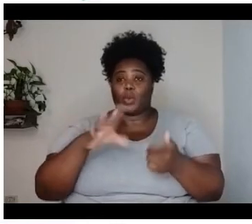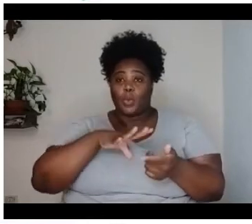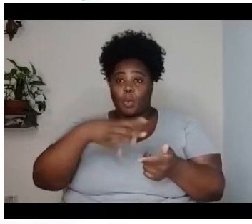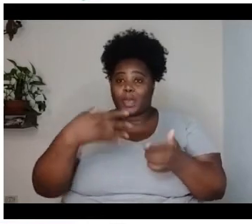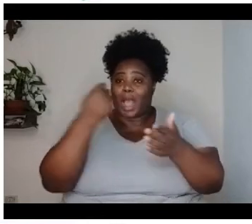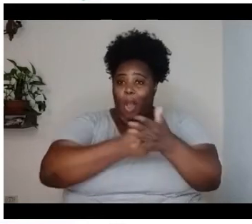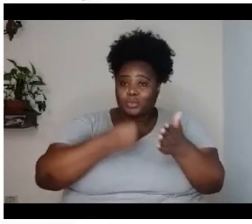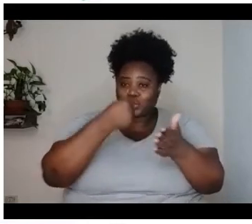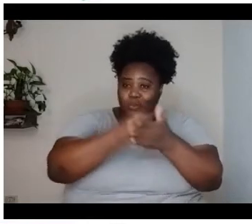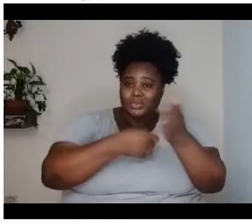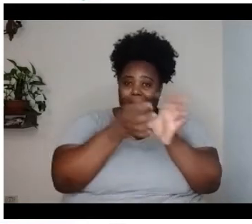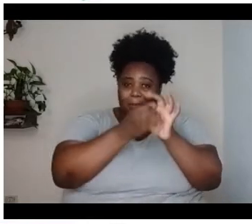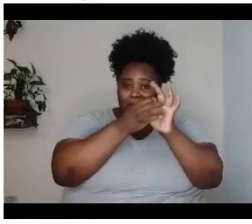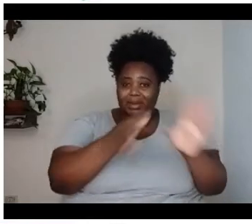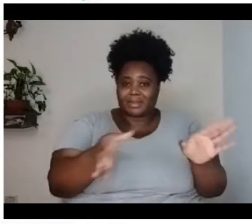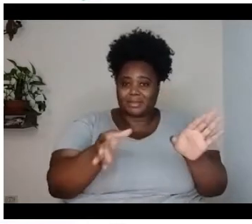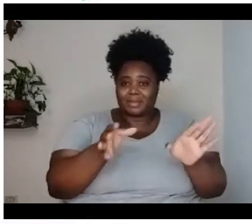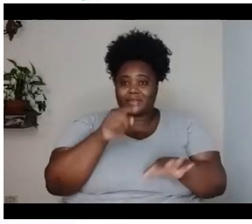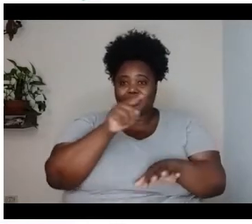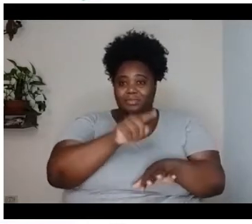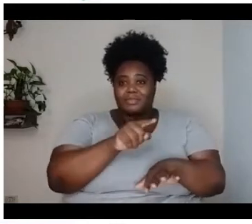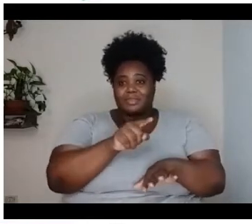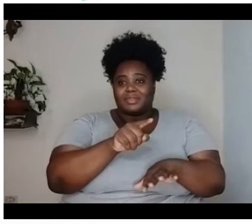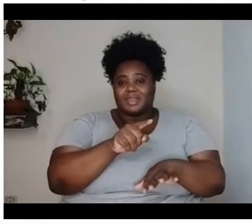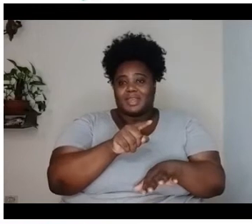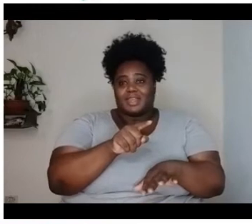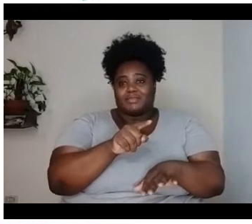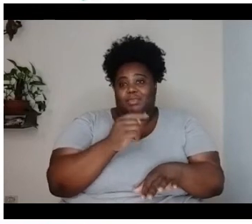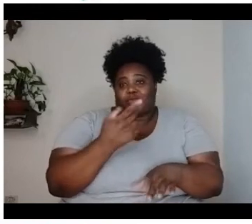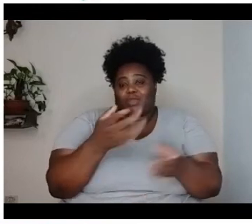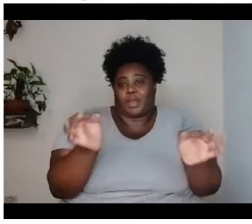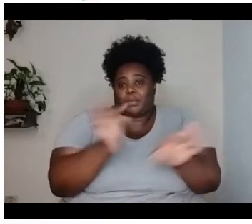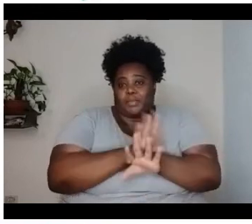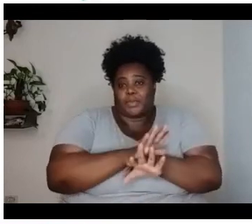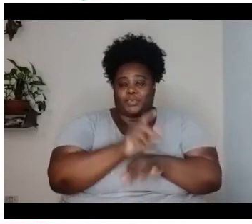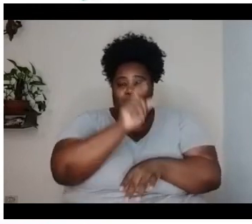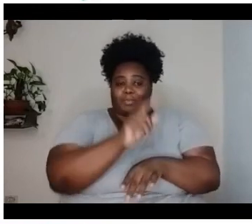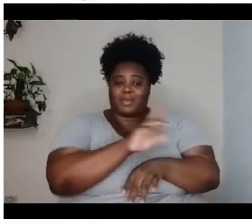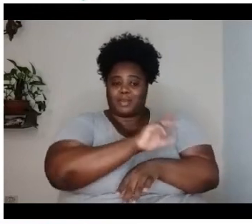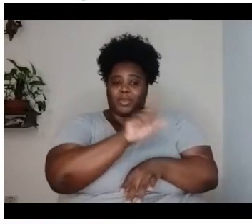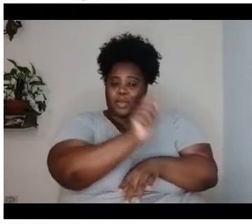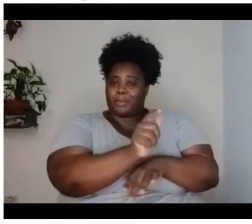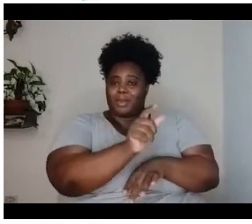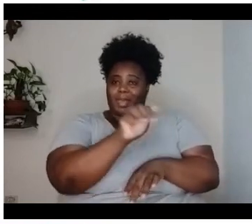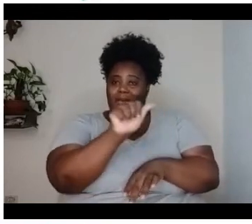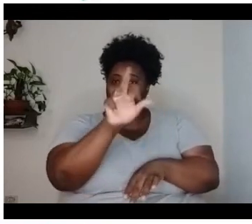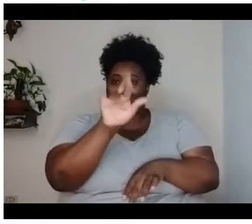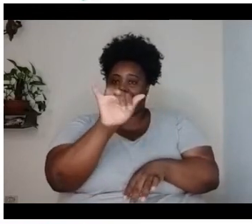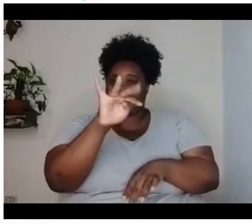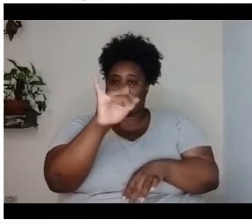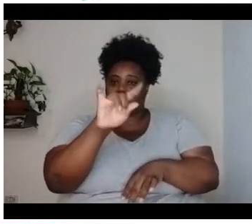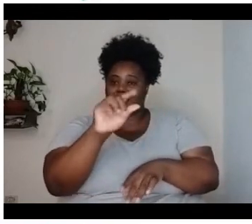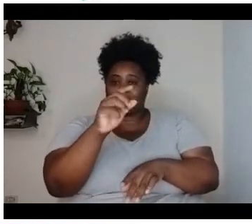essa liberdade, você não está sendo digno de ser chamado de artista e não está fazendo arte.